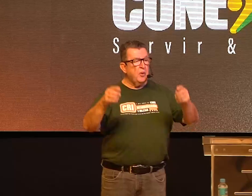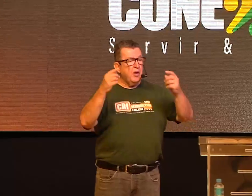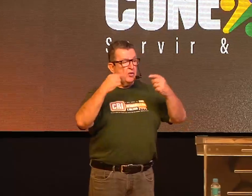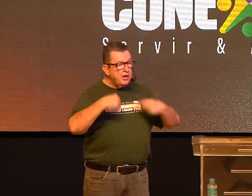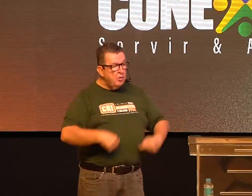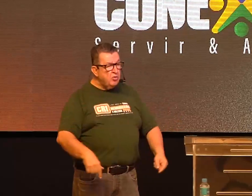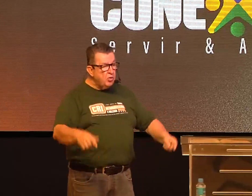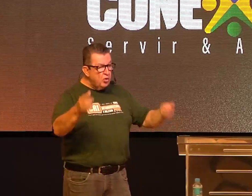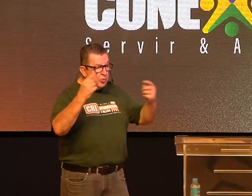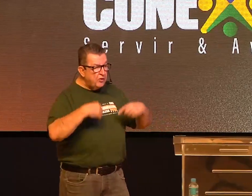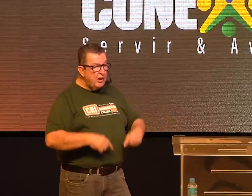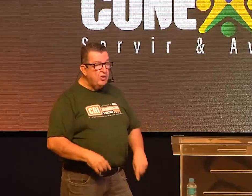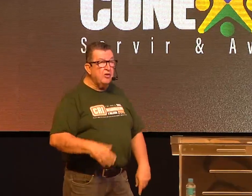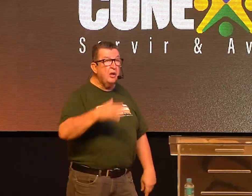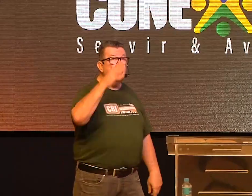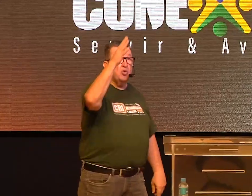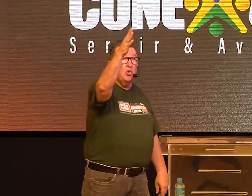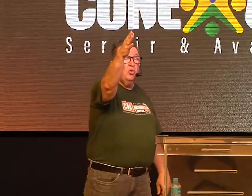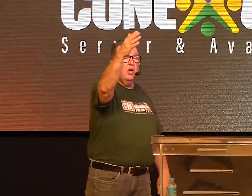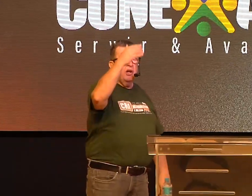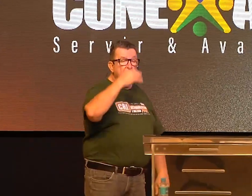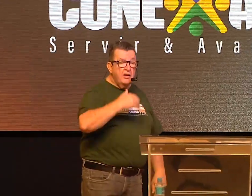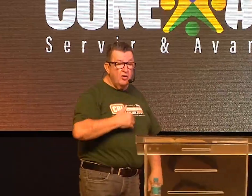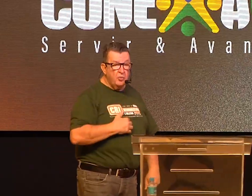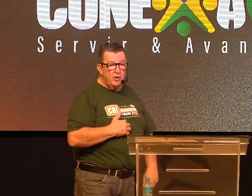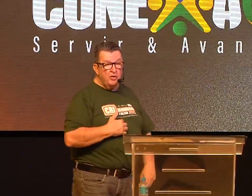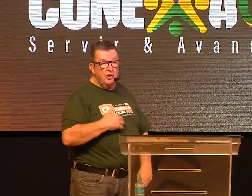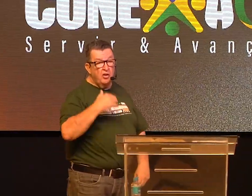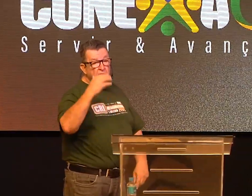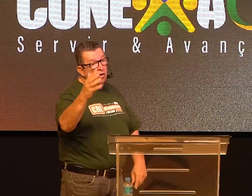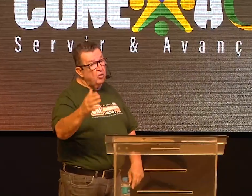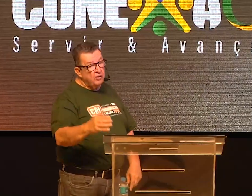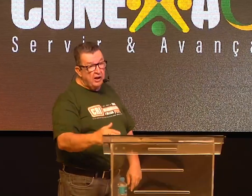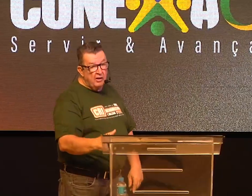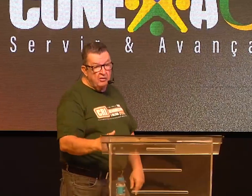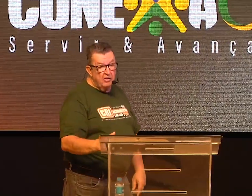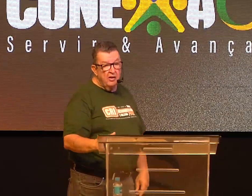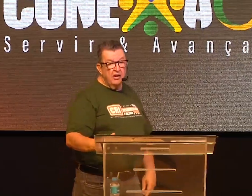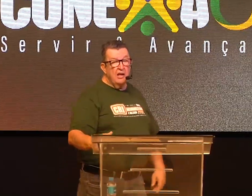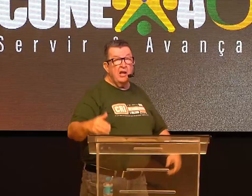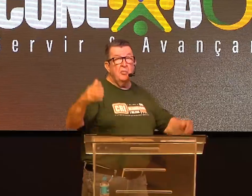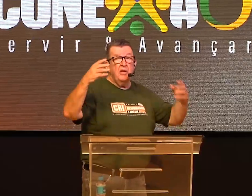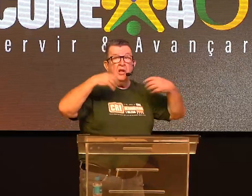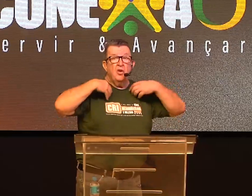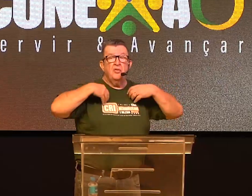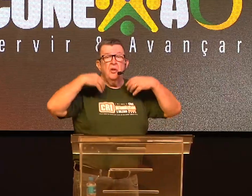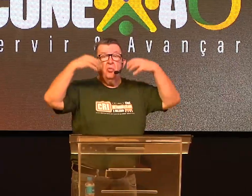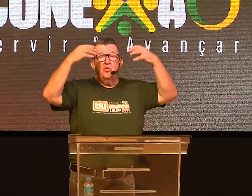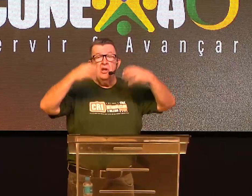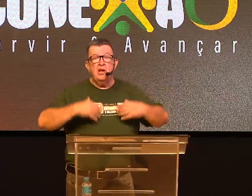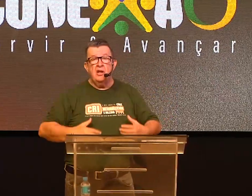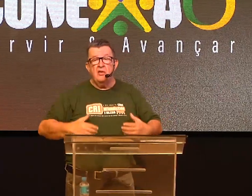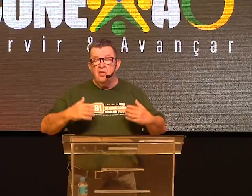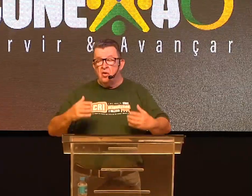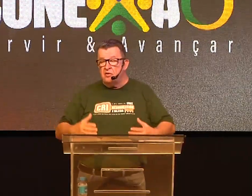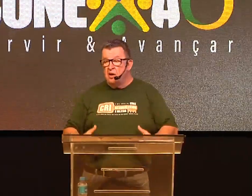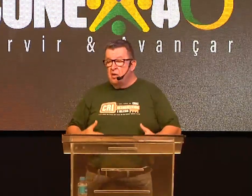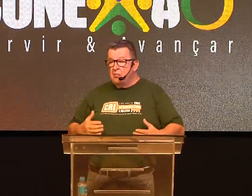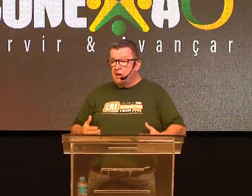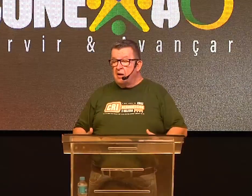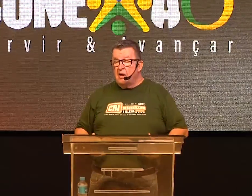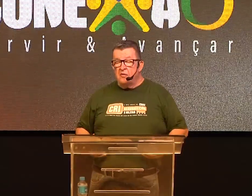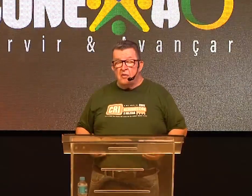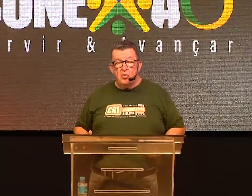nós prosperar, nós queremos tudo para a gente, nós queremos tudo de Deus para nós, e Deus quer o contrário. Ele habita em nós, deposita riqueza em